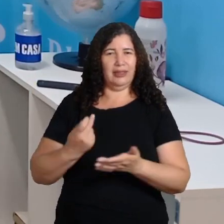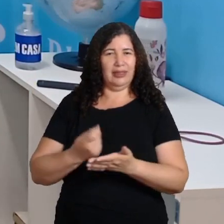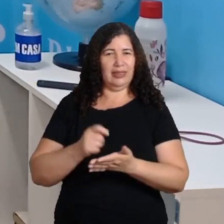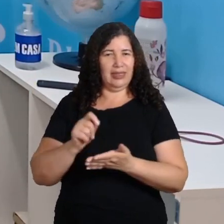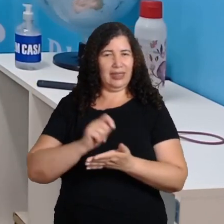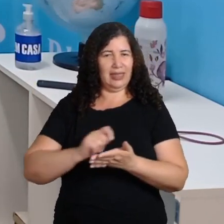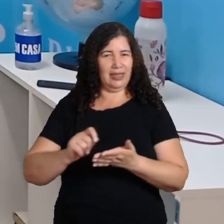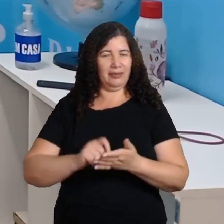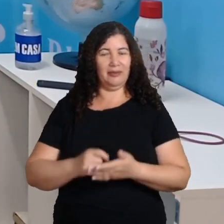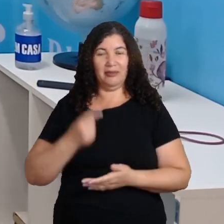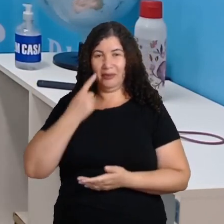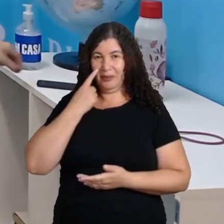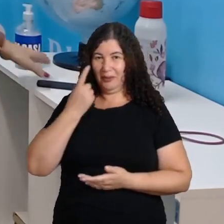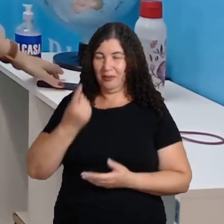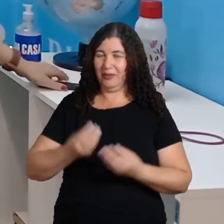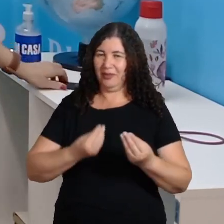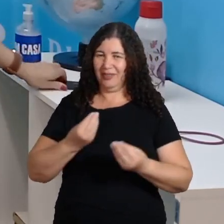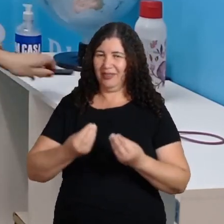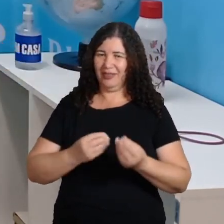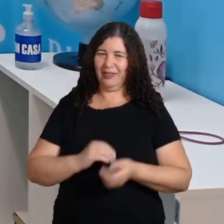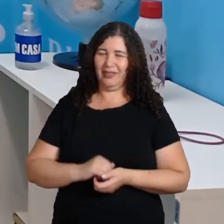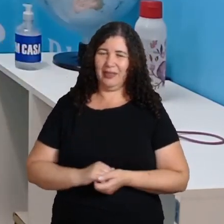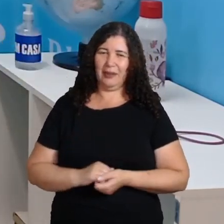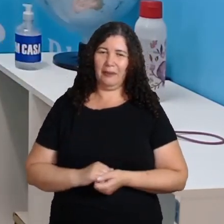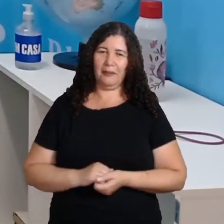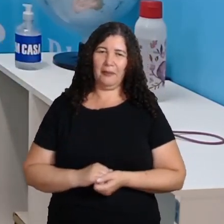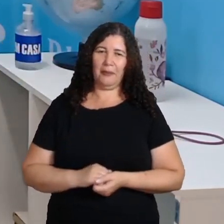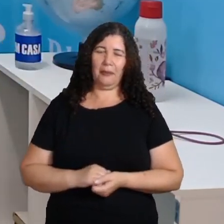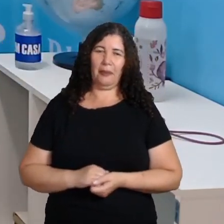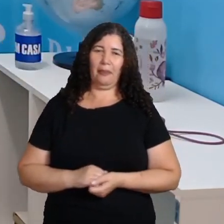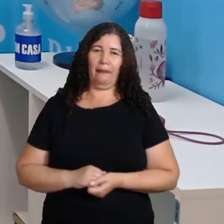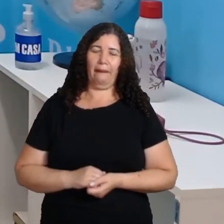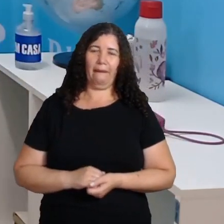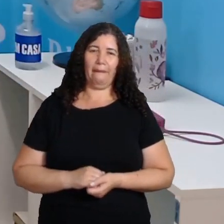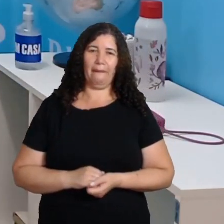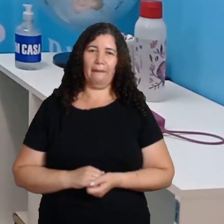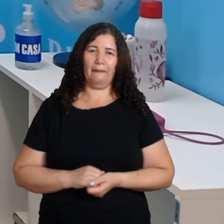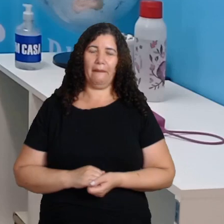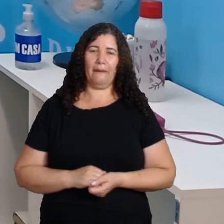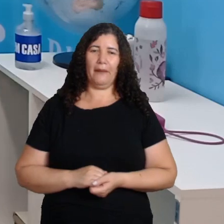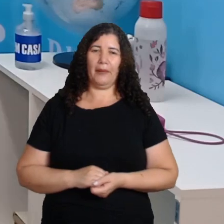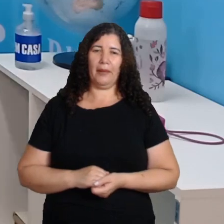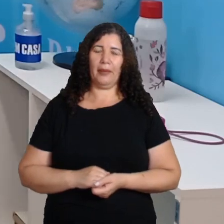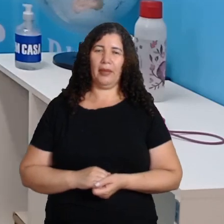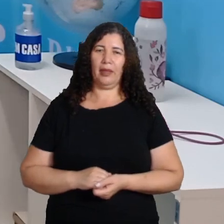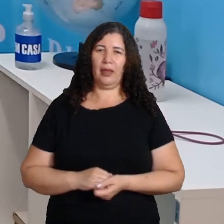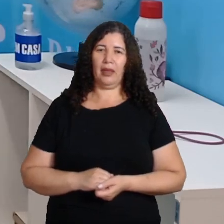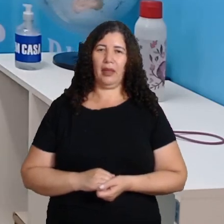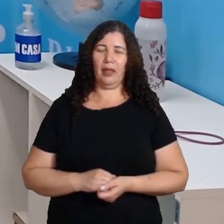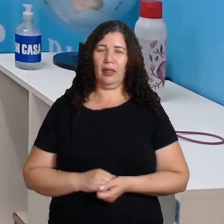vamos descobrir por quê? Vamos seguindo aqui. Vamos lá.